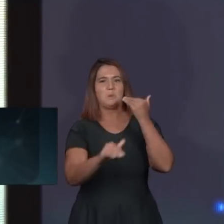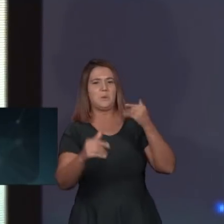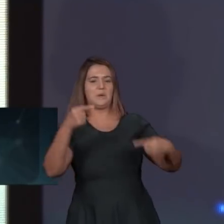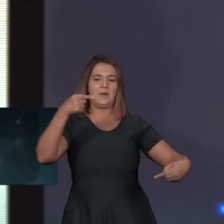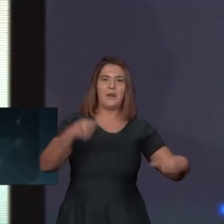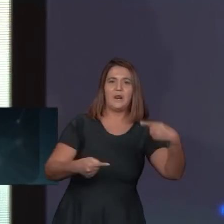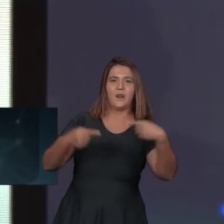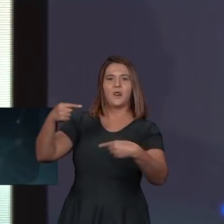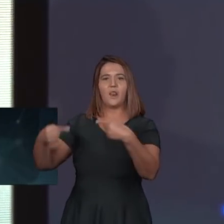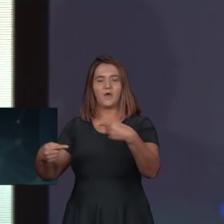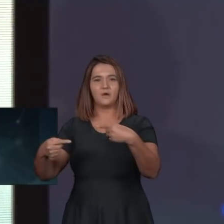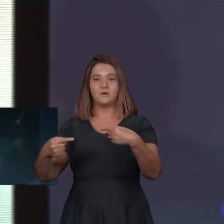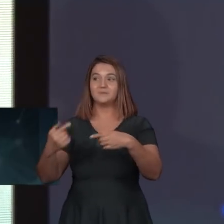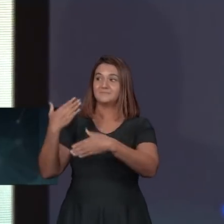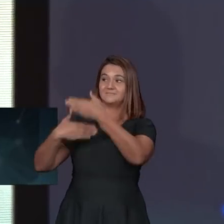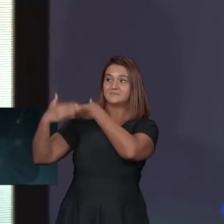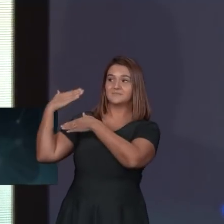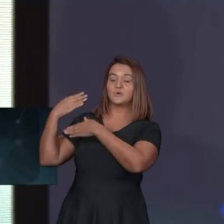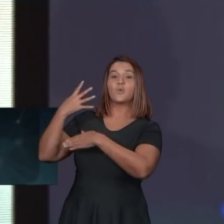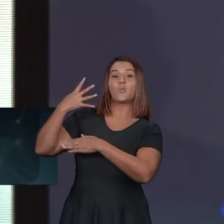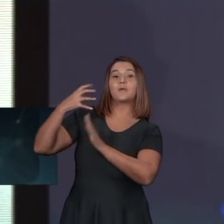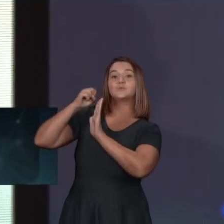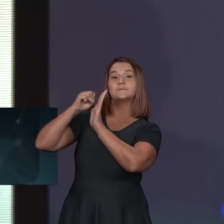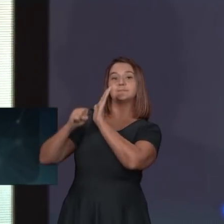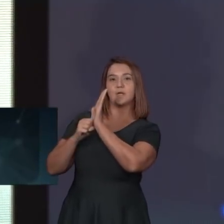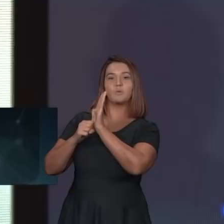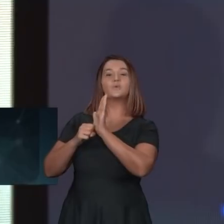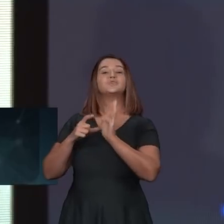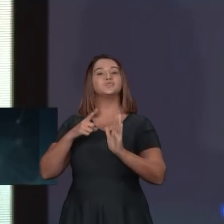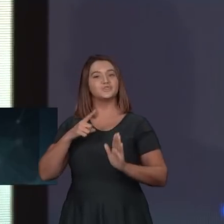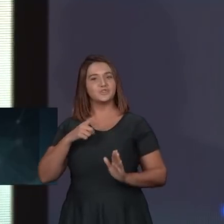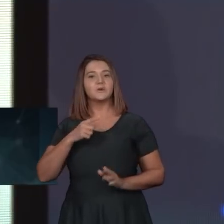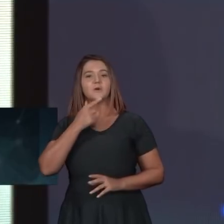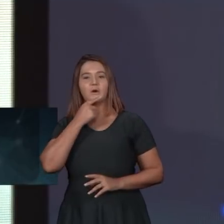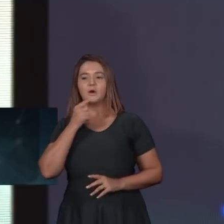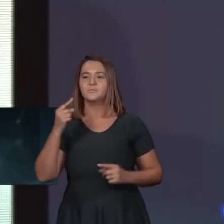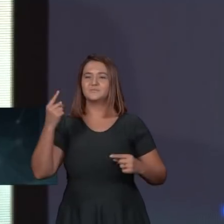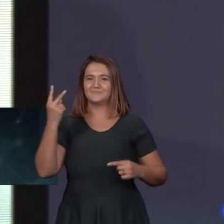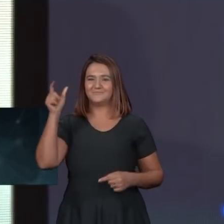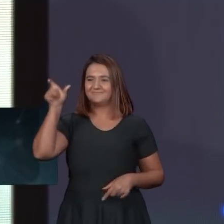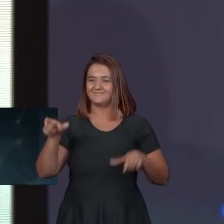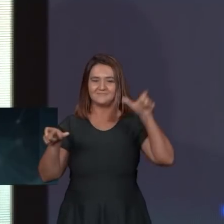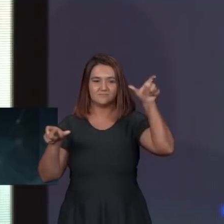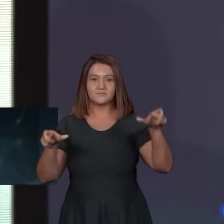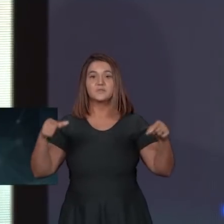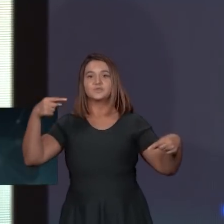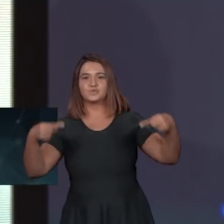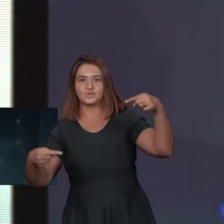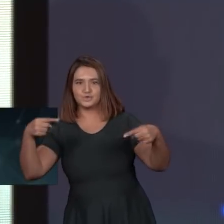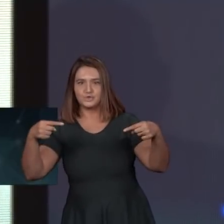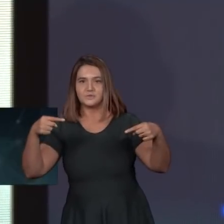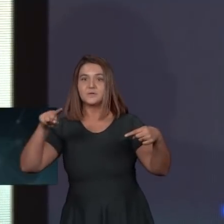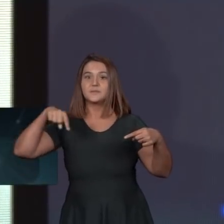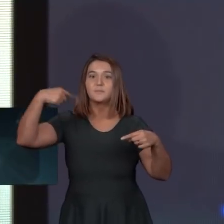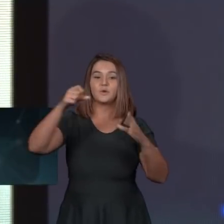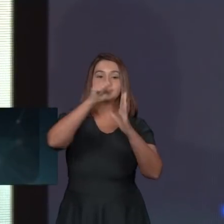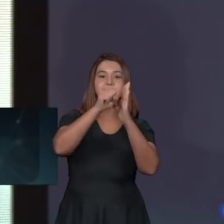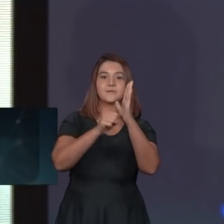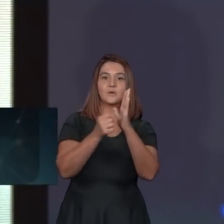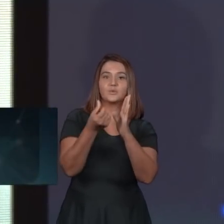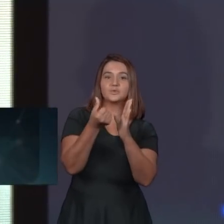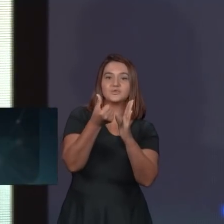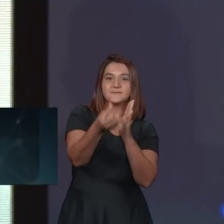tem uma polêmica tremenda sobre o livre-arbítrio envolvendo Agostinho e Pelágio. Se eu for para a época do século XVI, eu tenho outra controvérsia